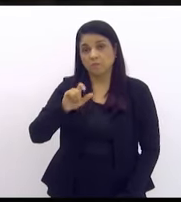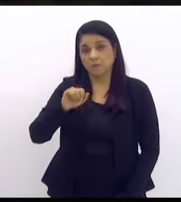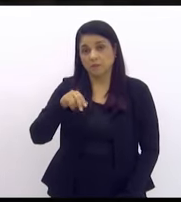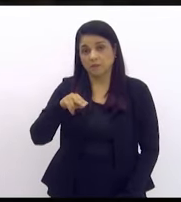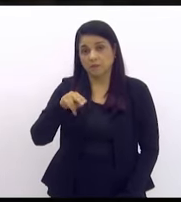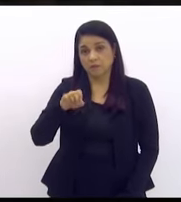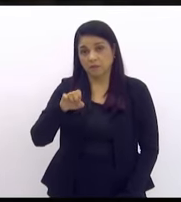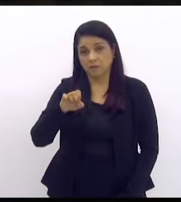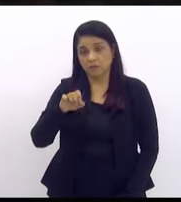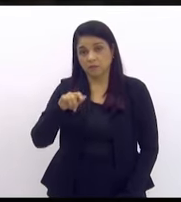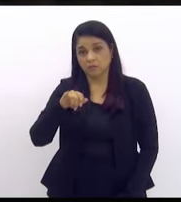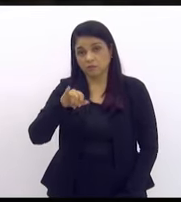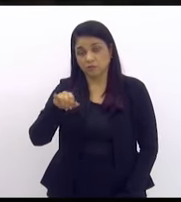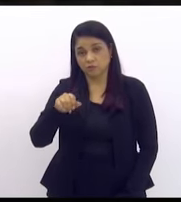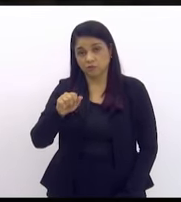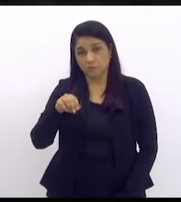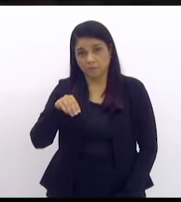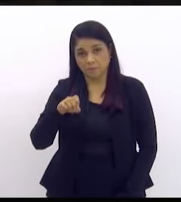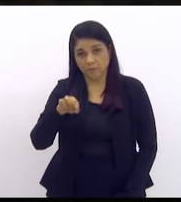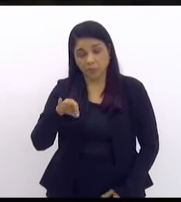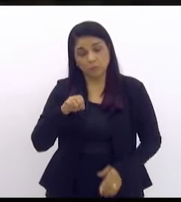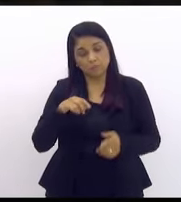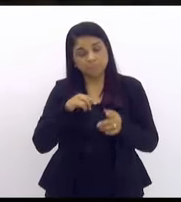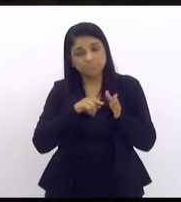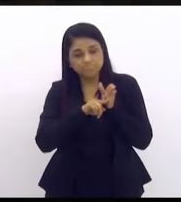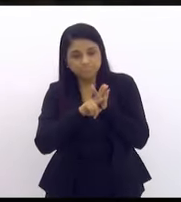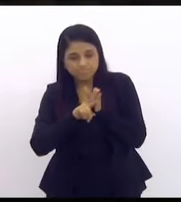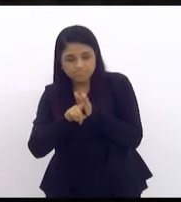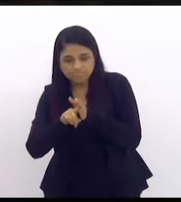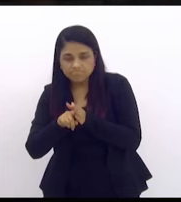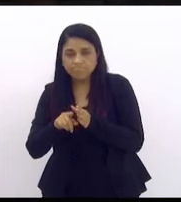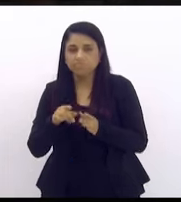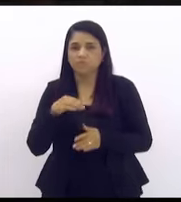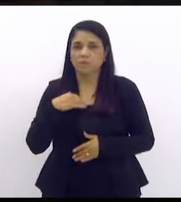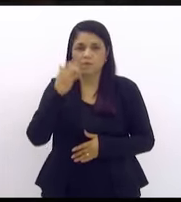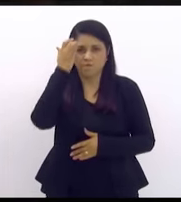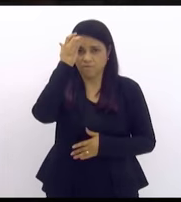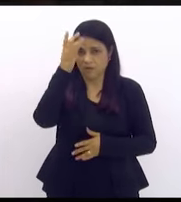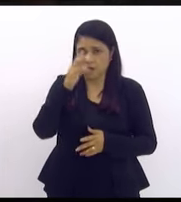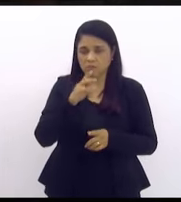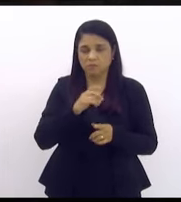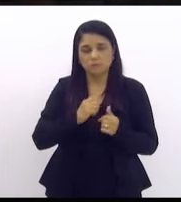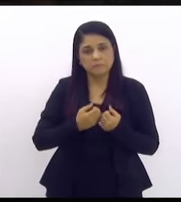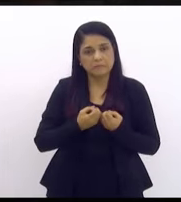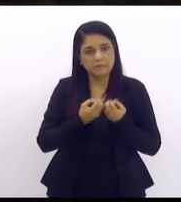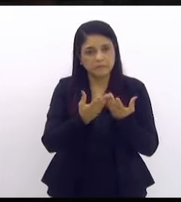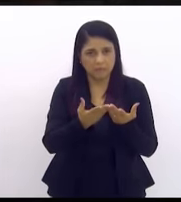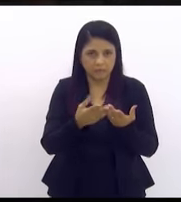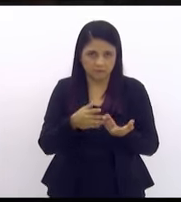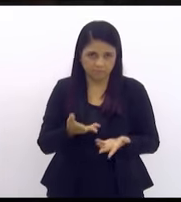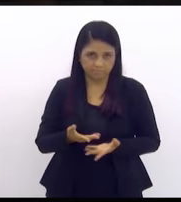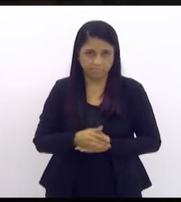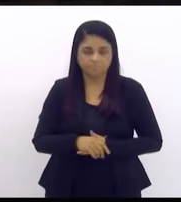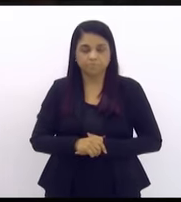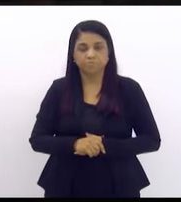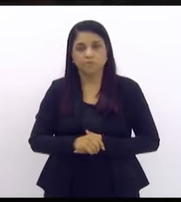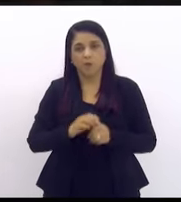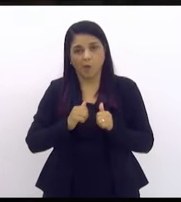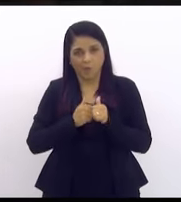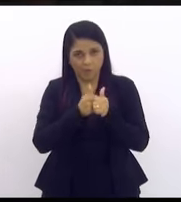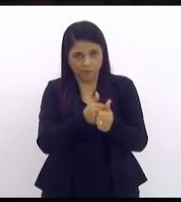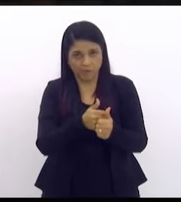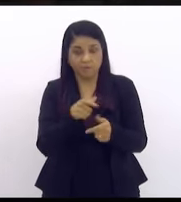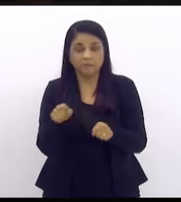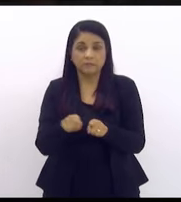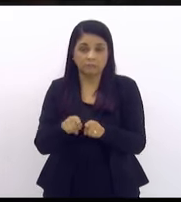de fato, acompanhar melhor essas entregas. Tem razão aqui, deputado Dionísio Luiz, a